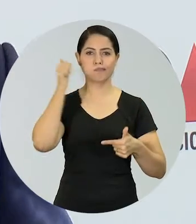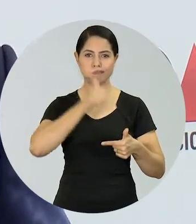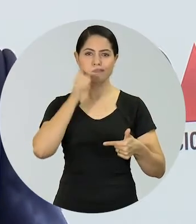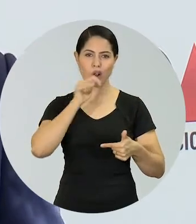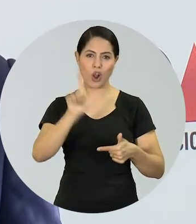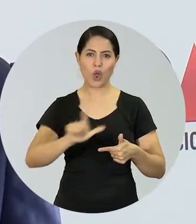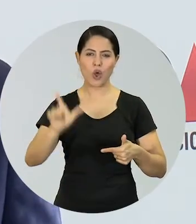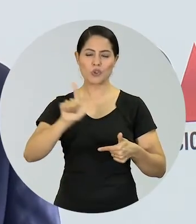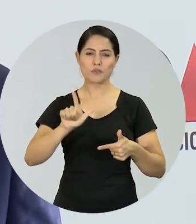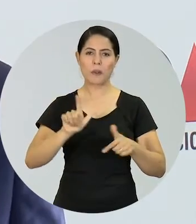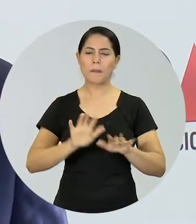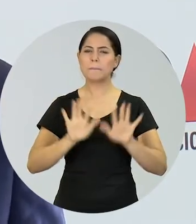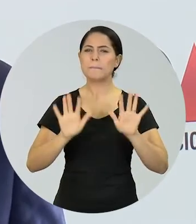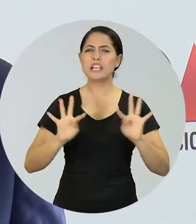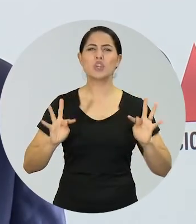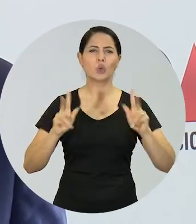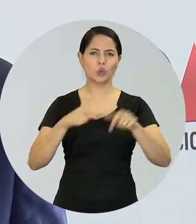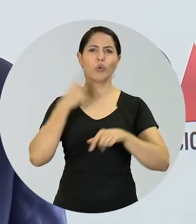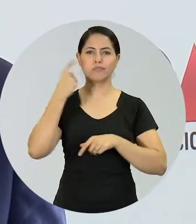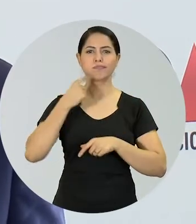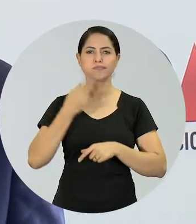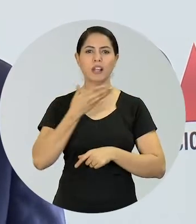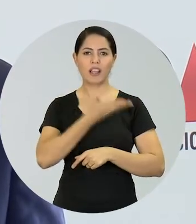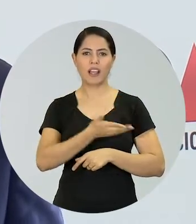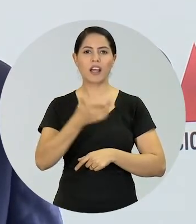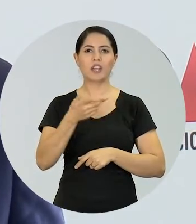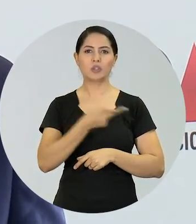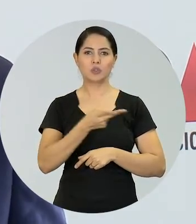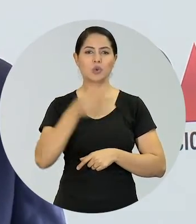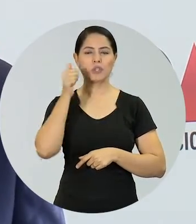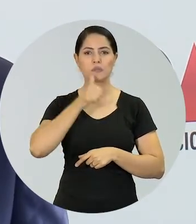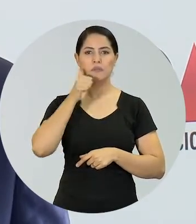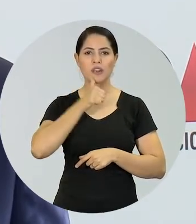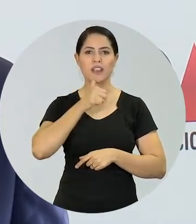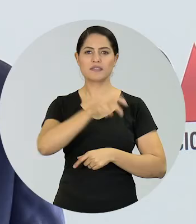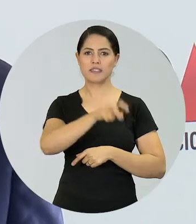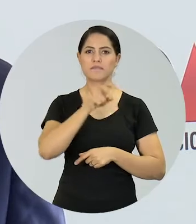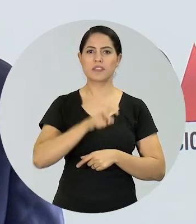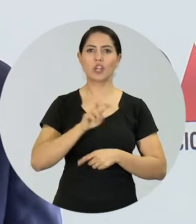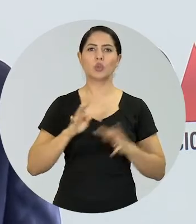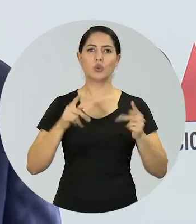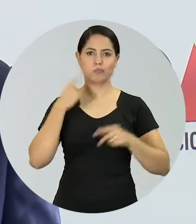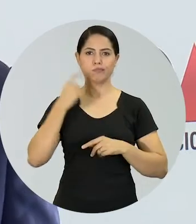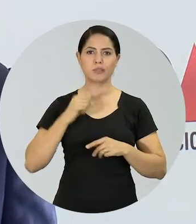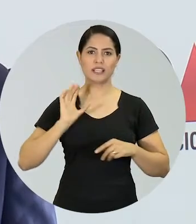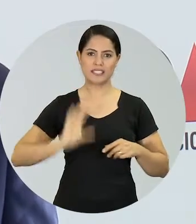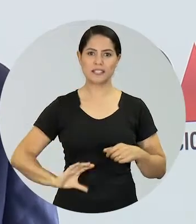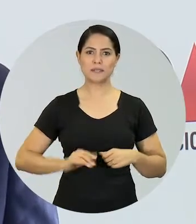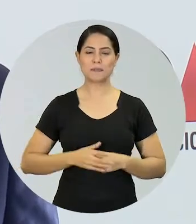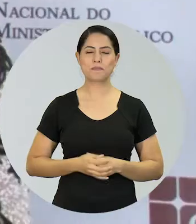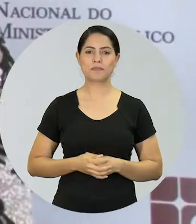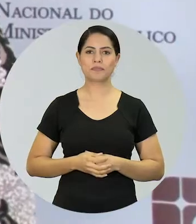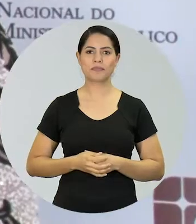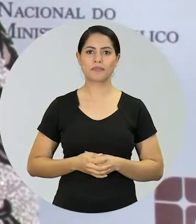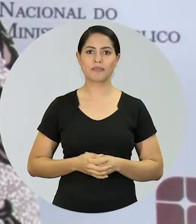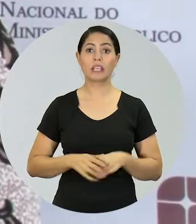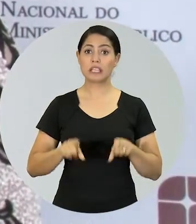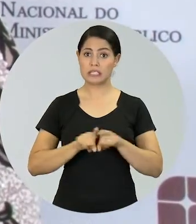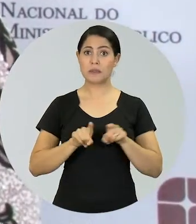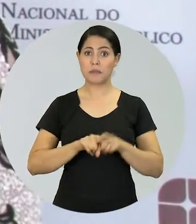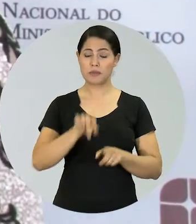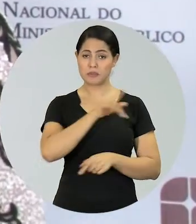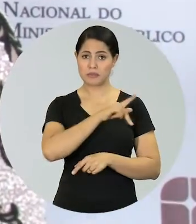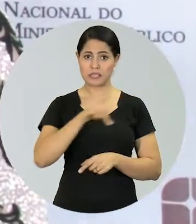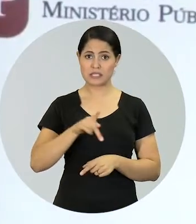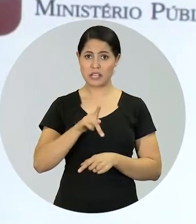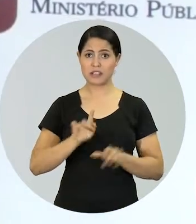da advocacia feminina, claro, mas a advocacia como um todo. Serão lá vozes da advocacia brasileira e da cidadania. Os presidentes